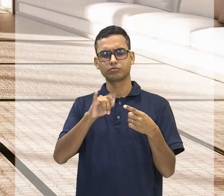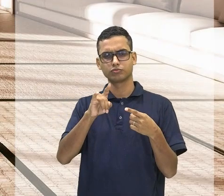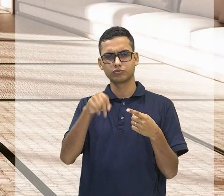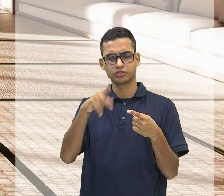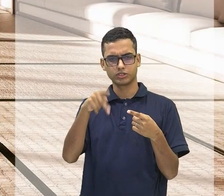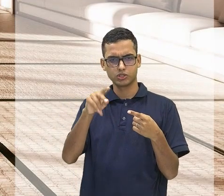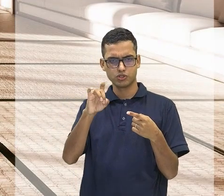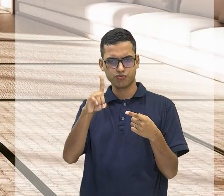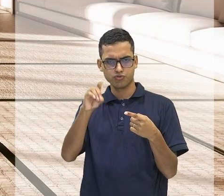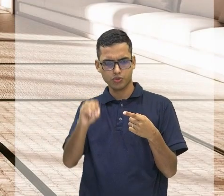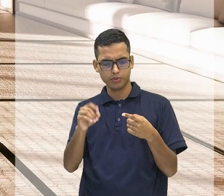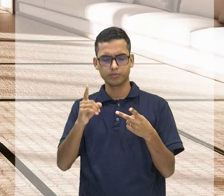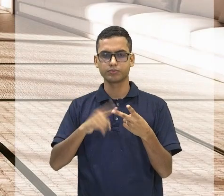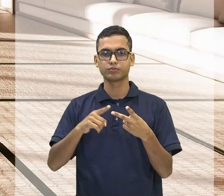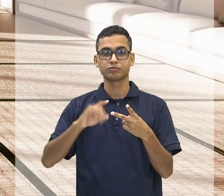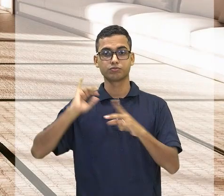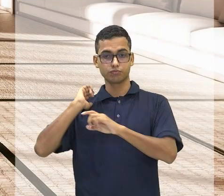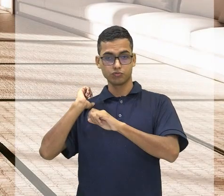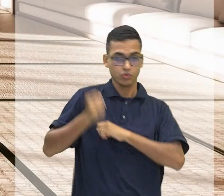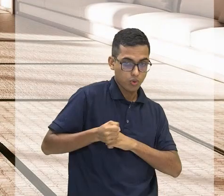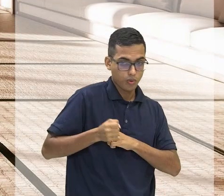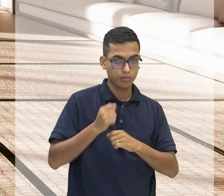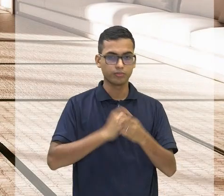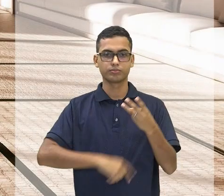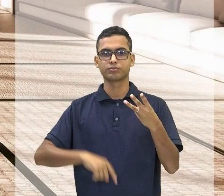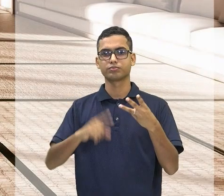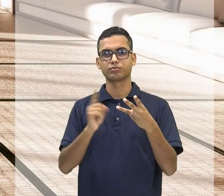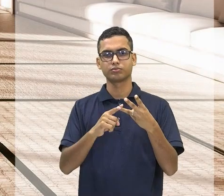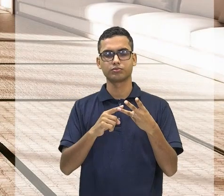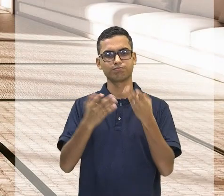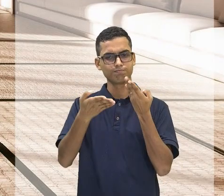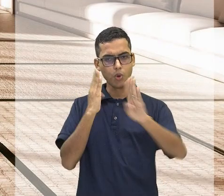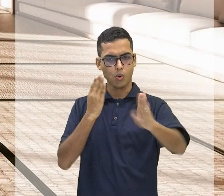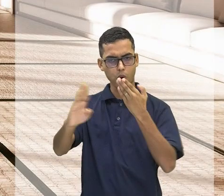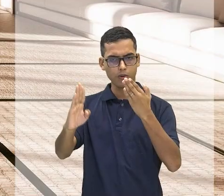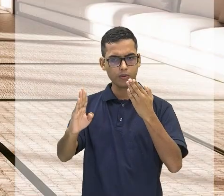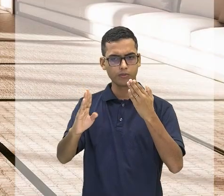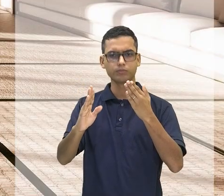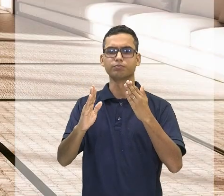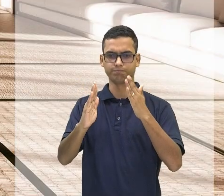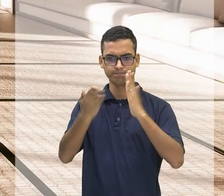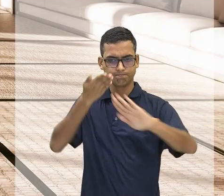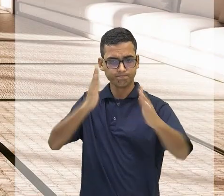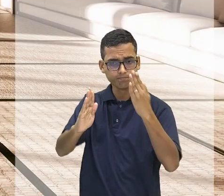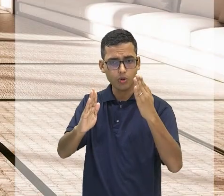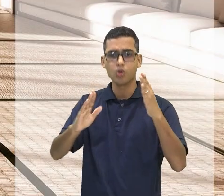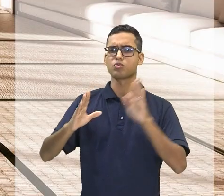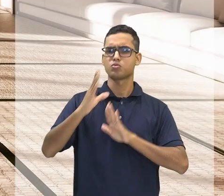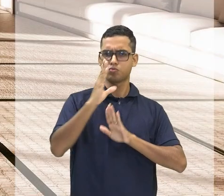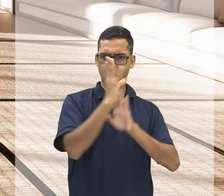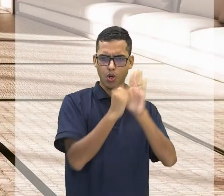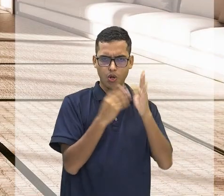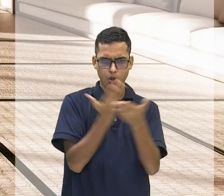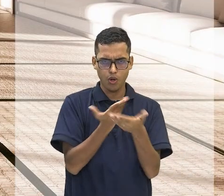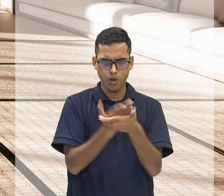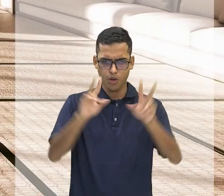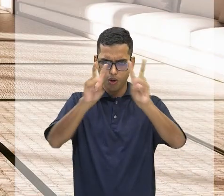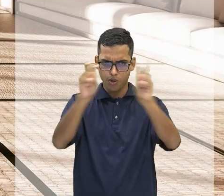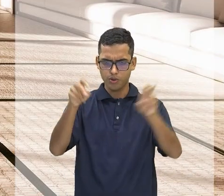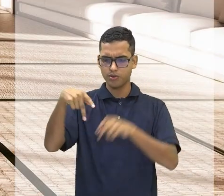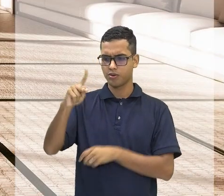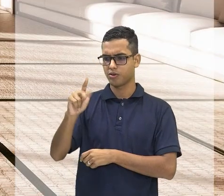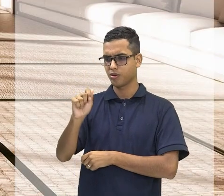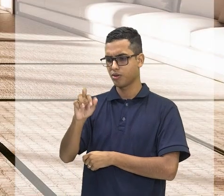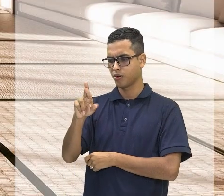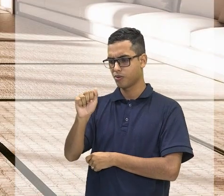o karatê. Bom, mas antes de falar sobre o karatê, que é o nosso conteúdo de hoje, eu quero